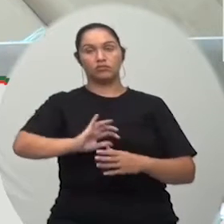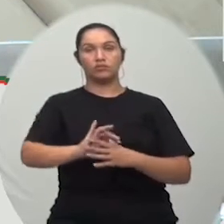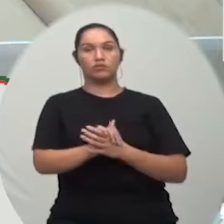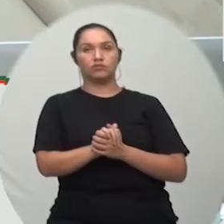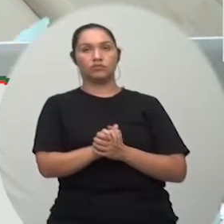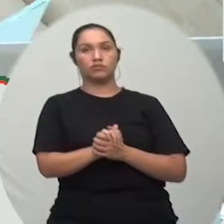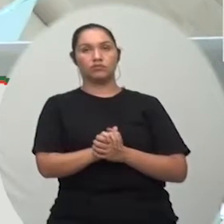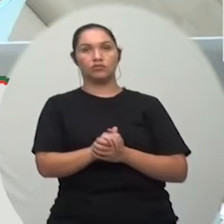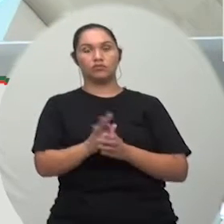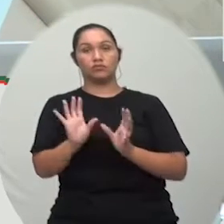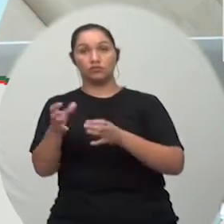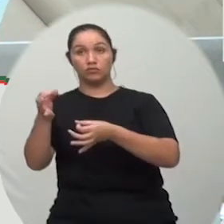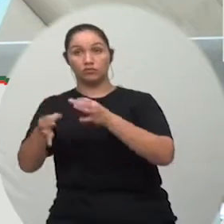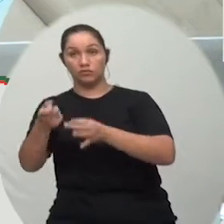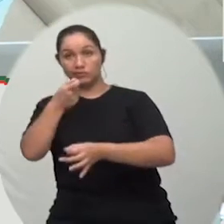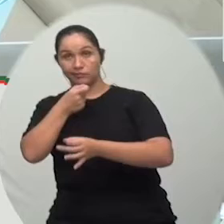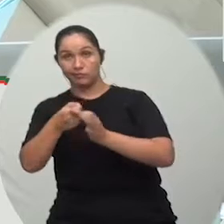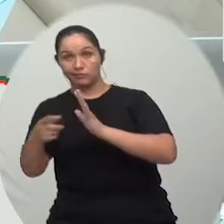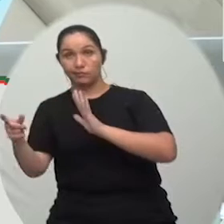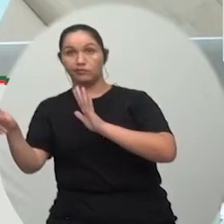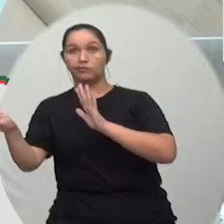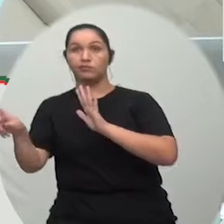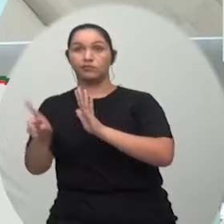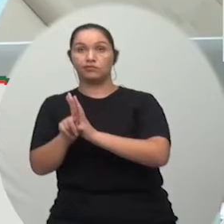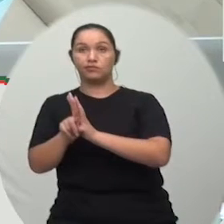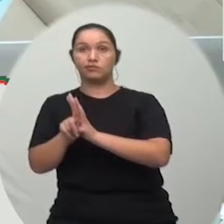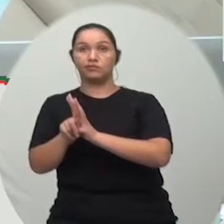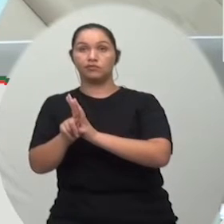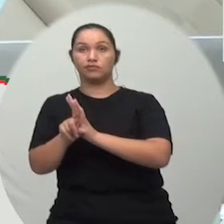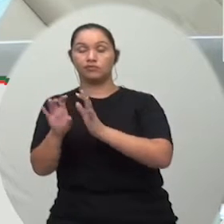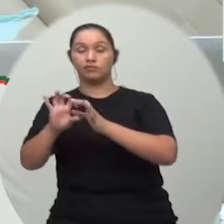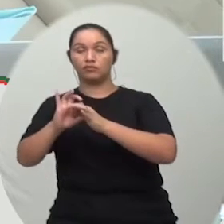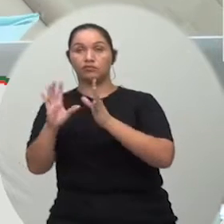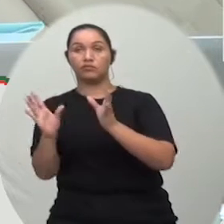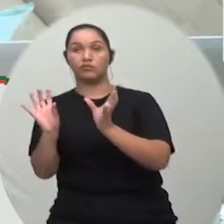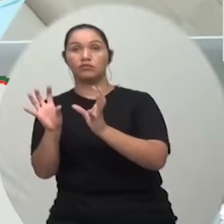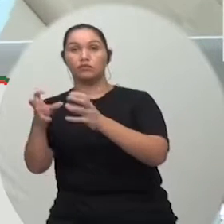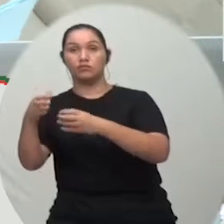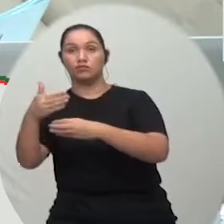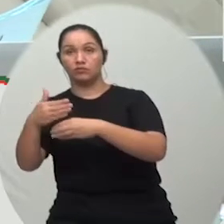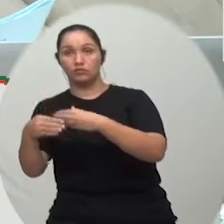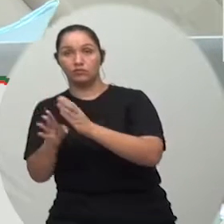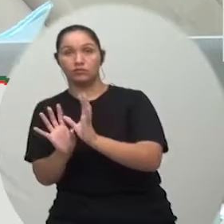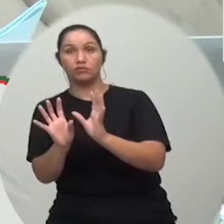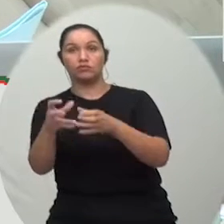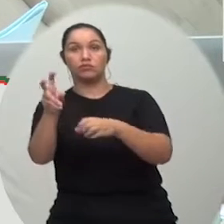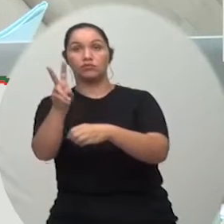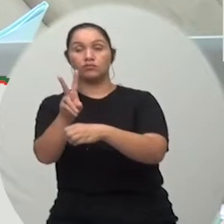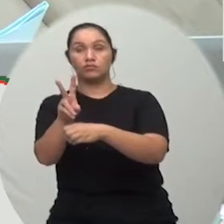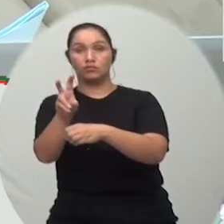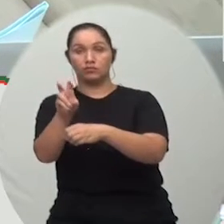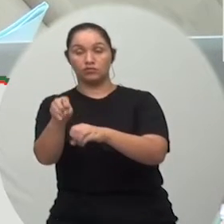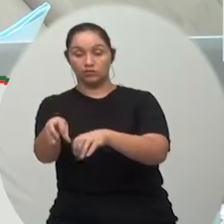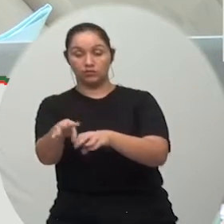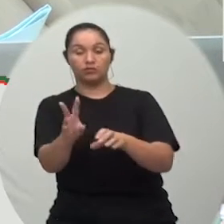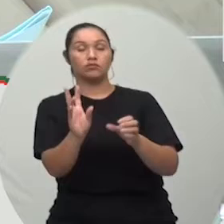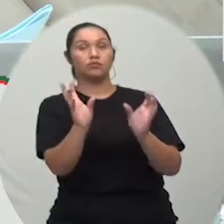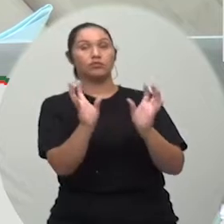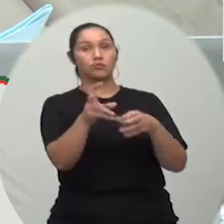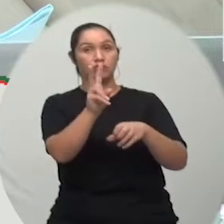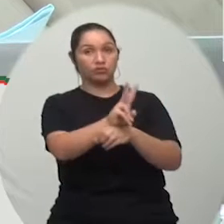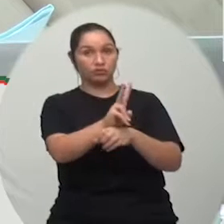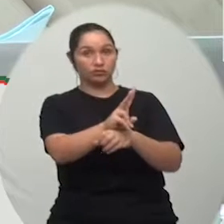providências. A Comissão de Justiça e Redação opinou pela legalidade e constitucionalidade. A Comissão de Obras, bem como de Educação